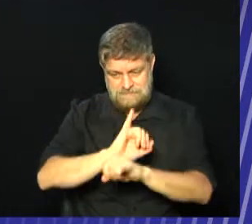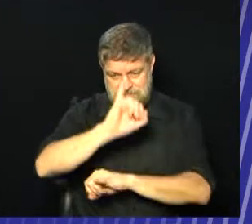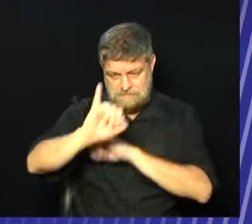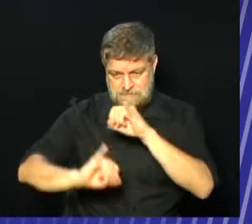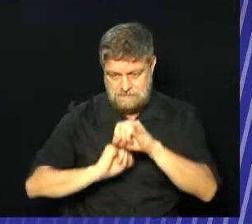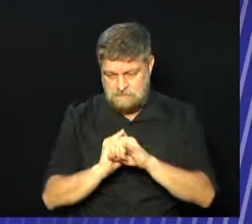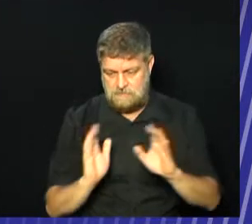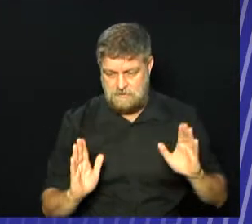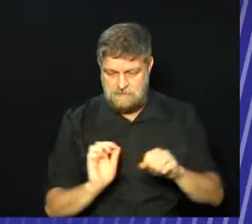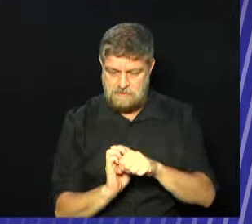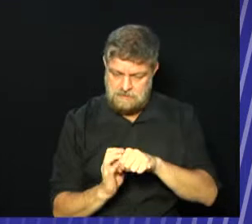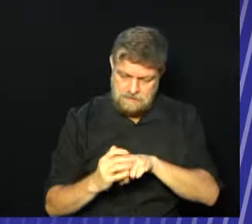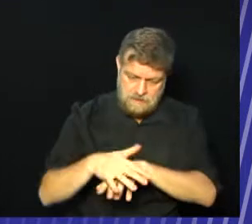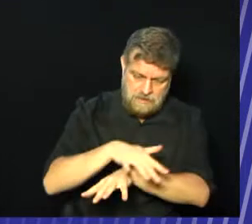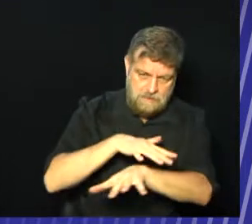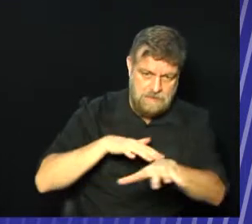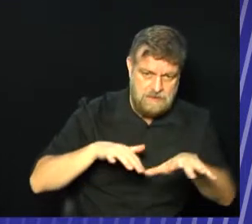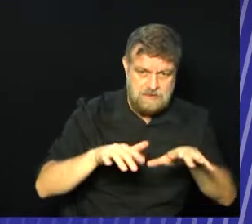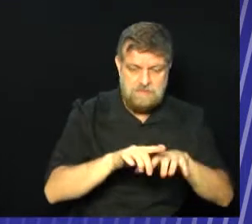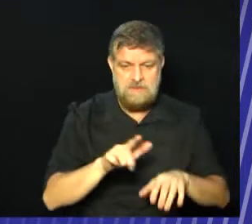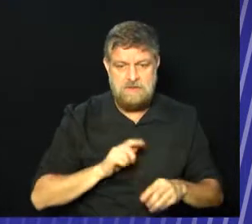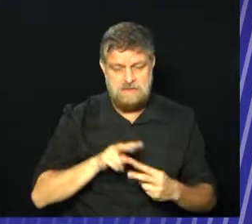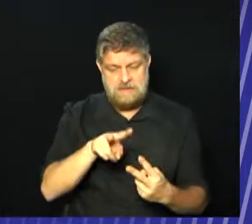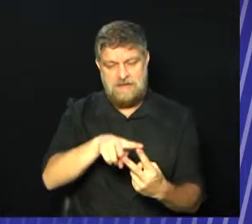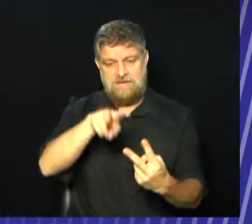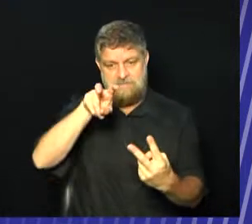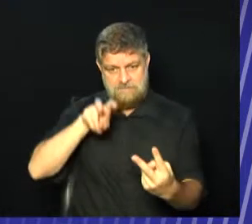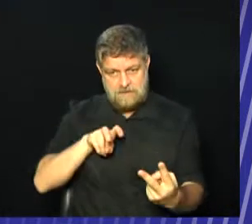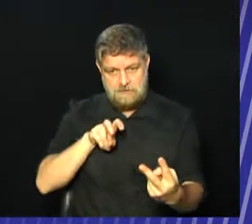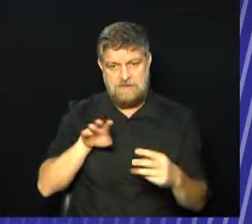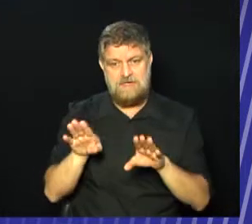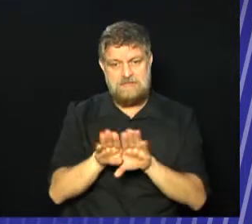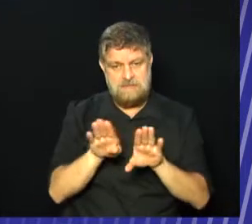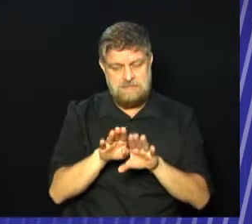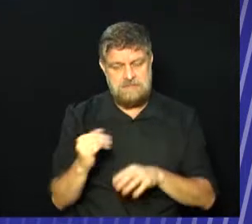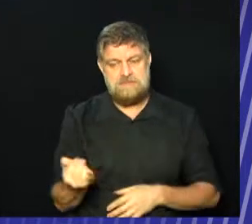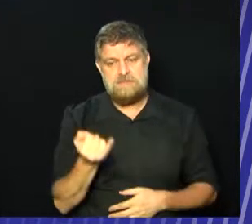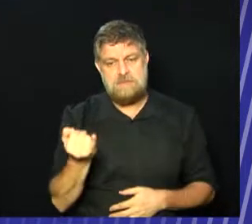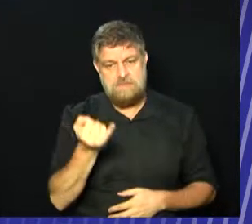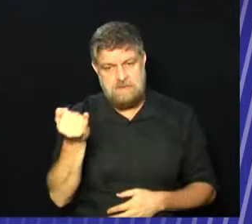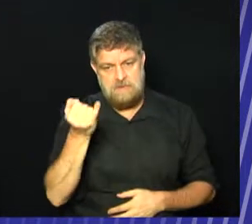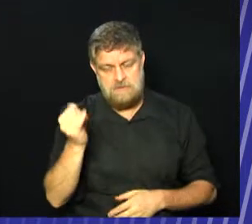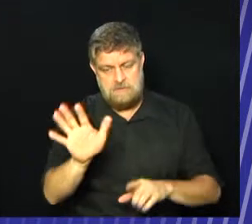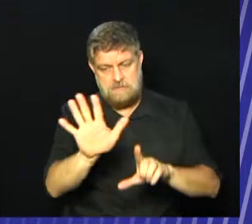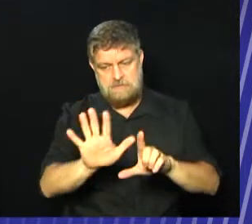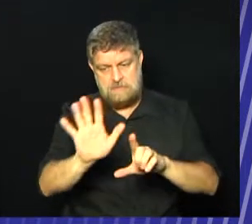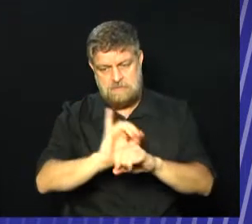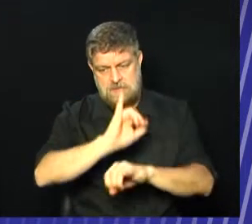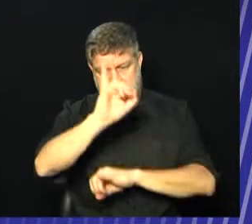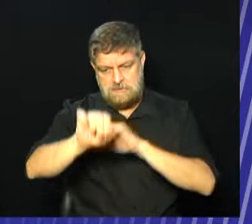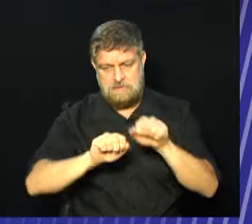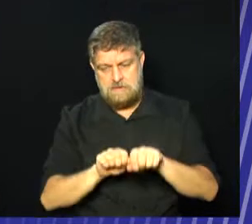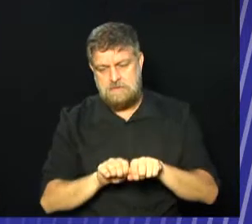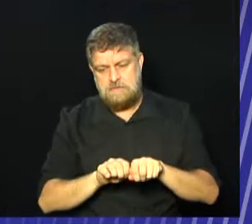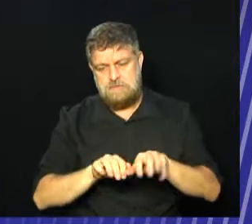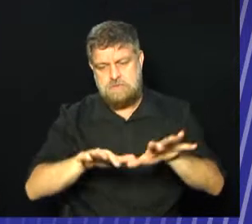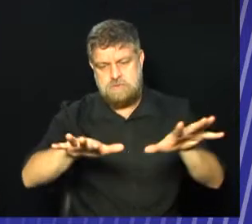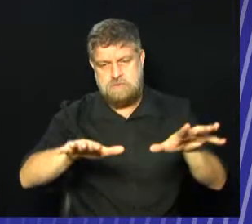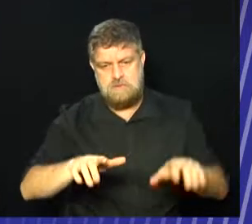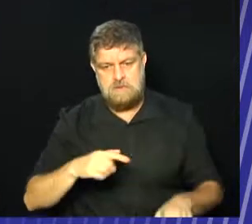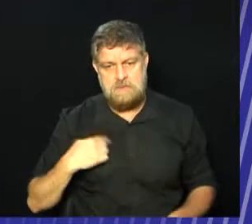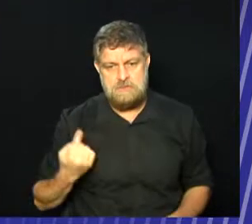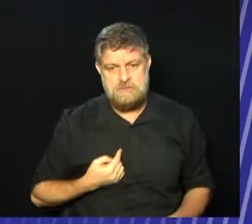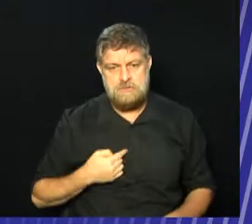pandemia são que as interações virtuais são também muito importantes, também atingem muitas pessoas. A gente respondeu